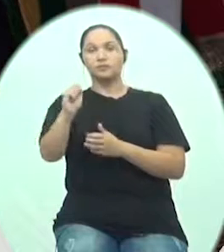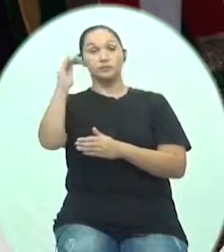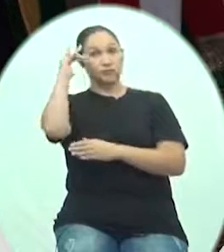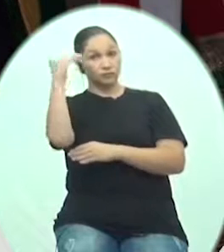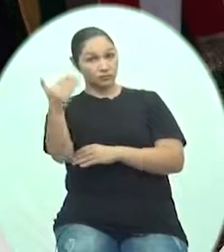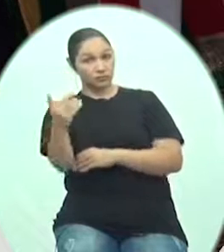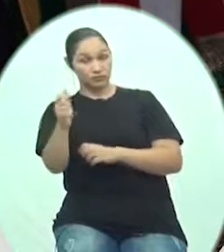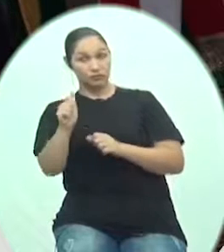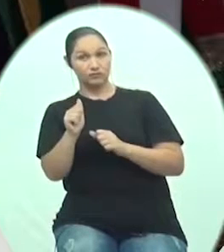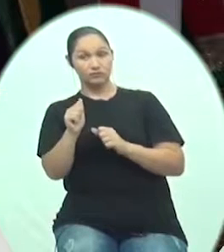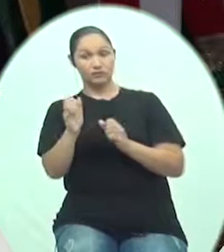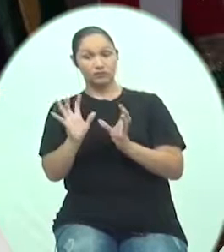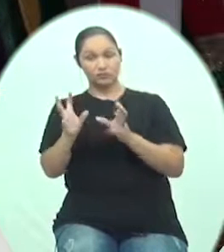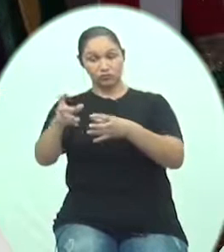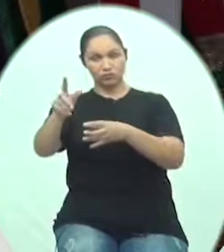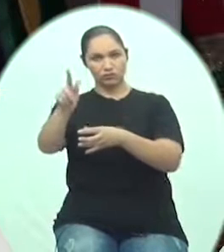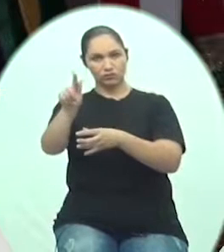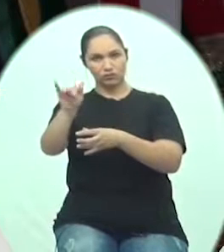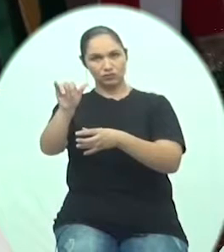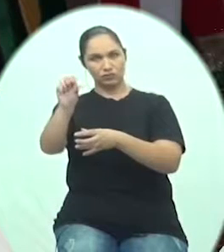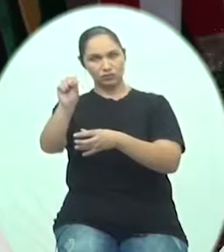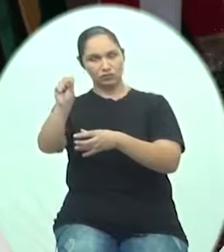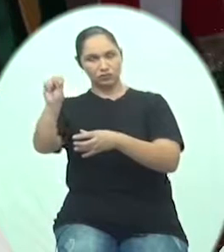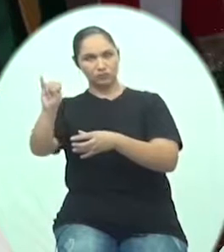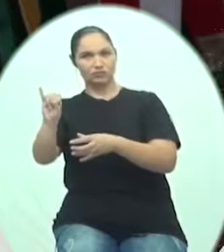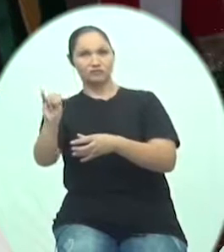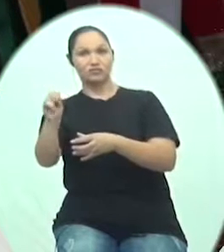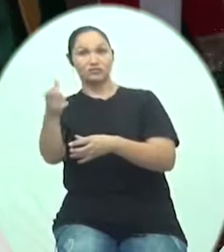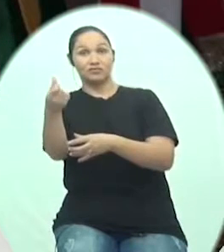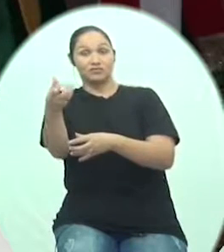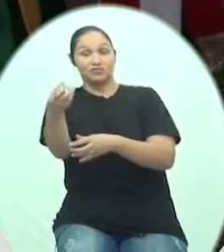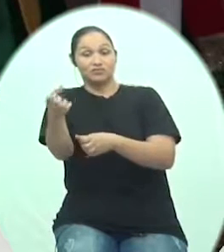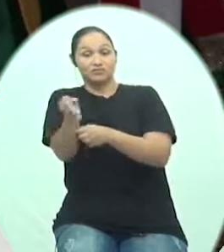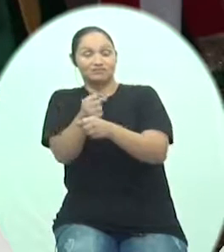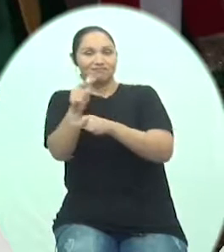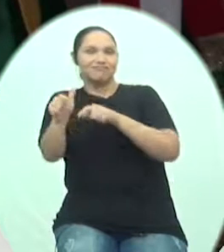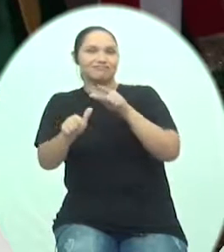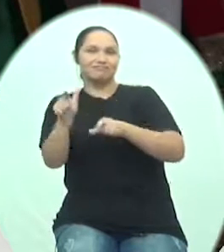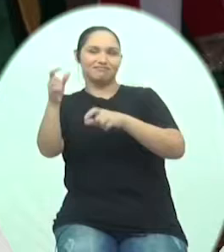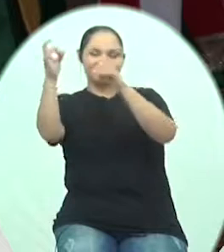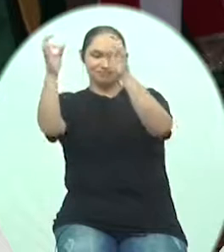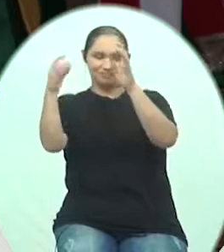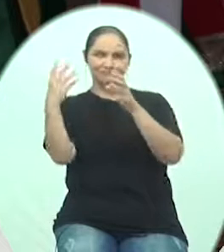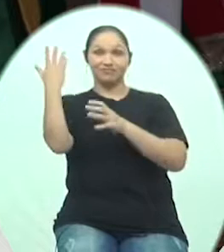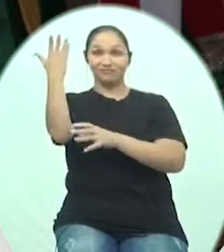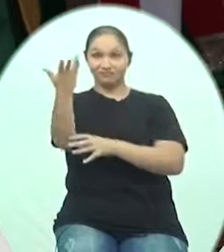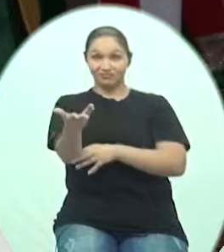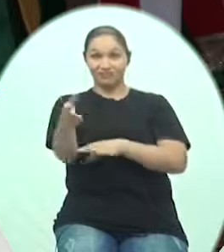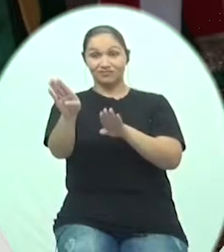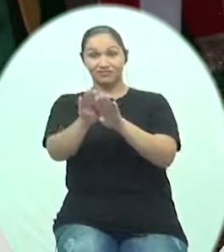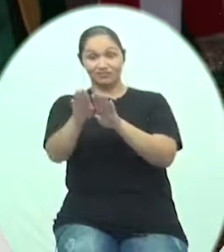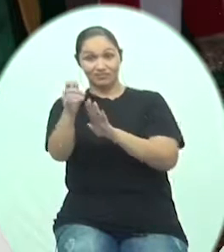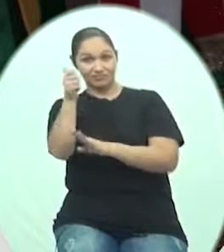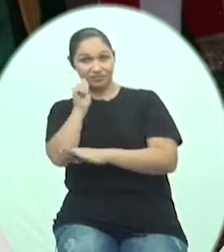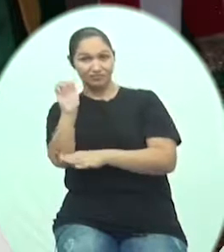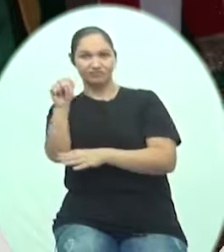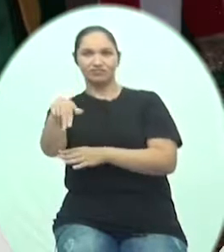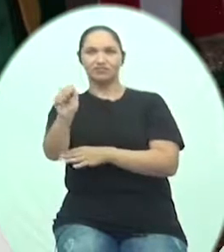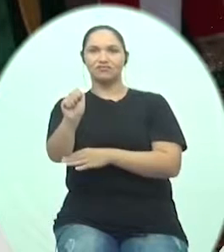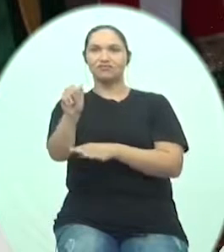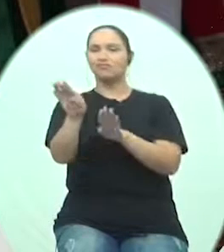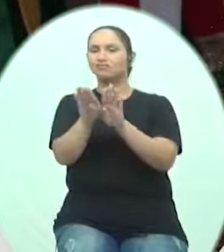anos especial você Dona Ana família que está aqui presente pelos serviços prestado